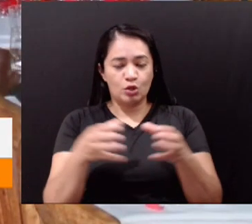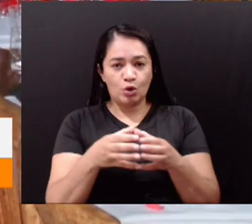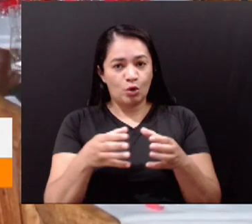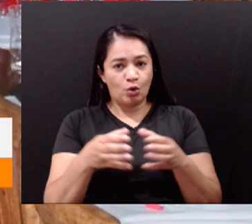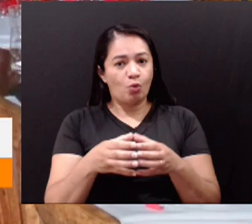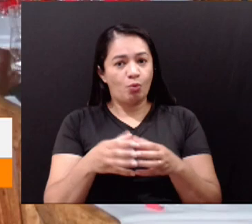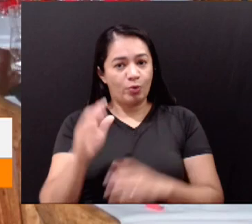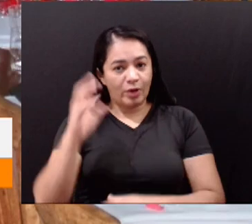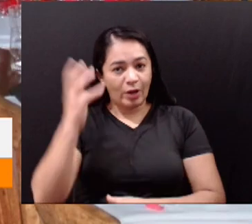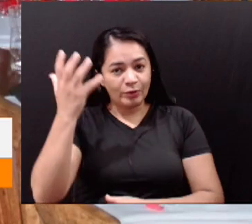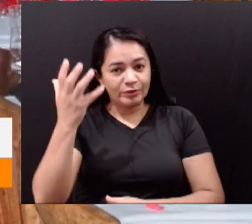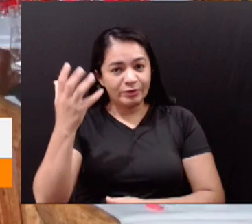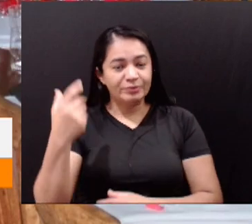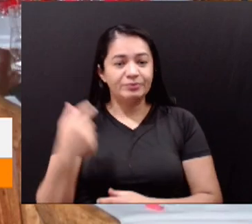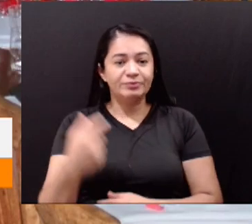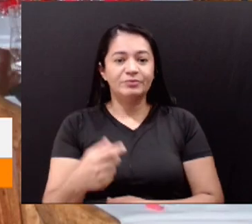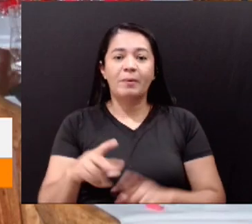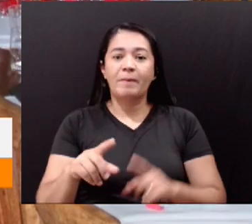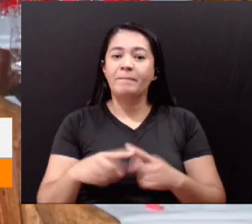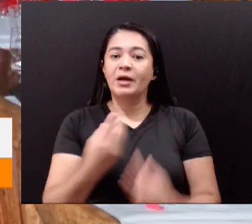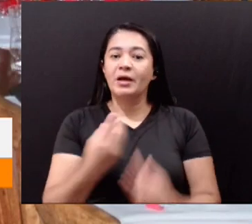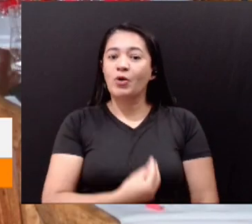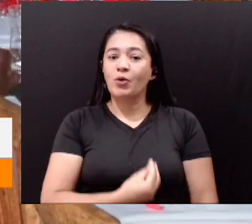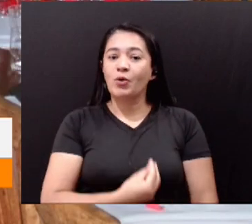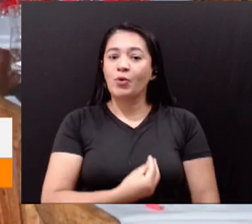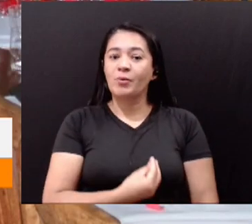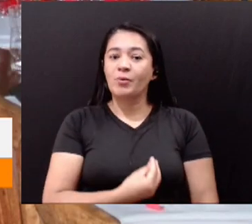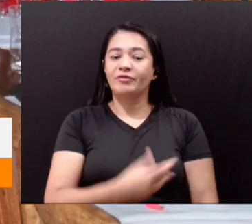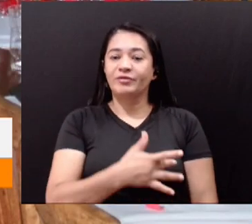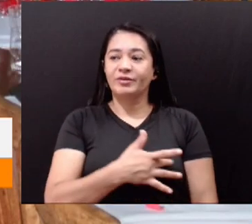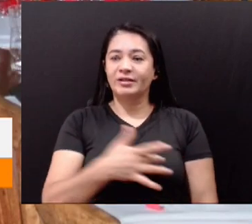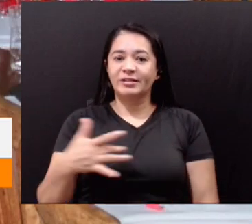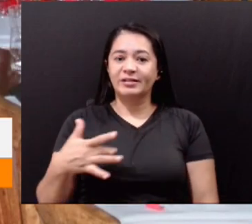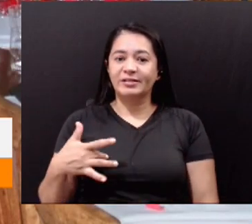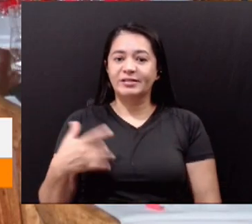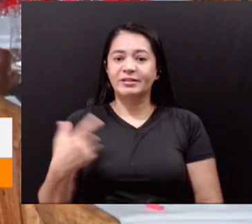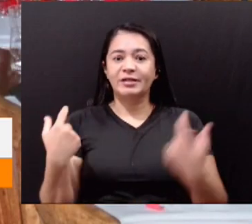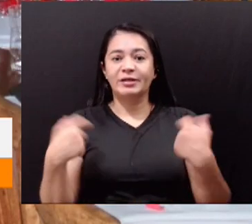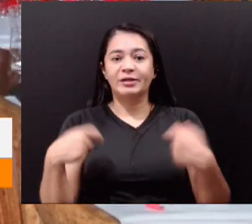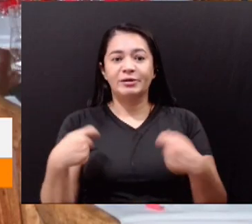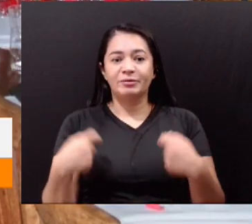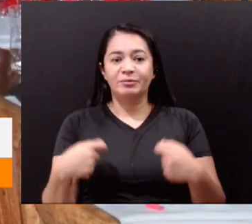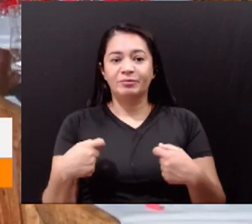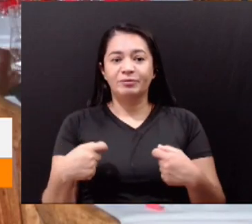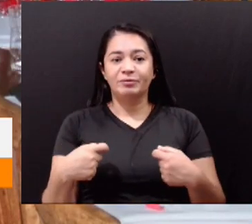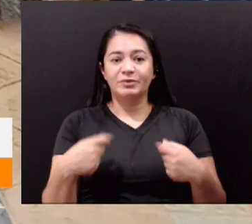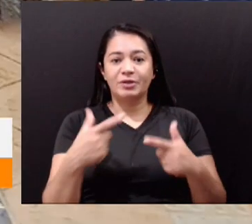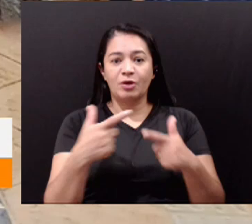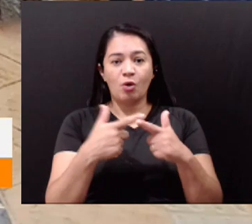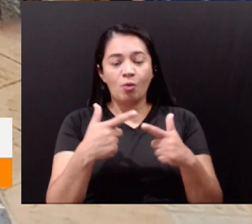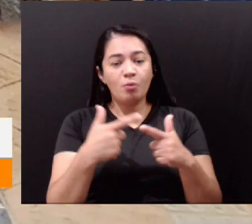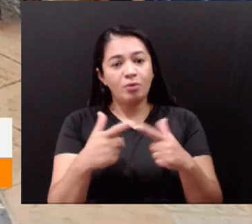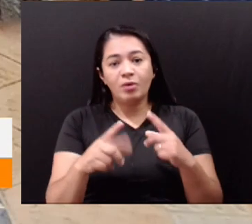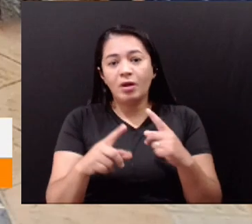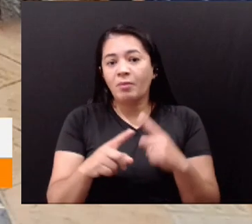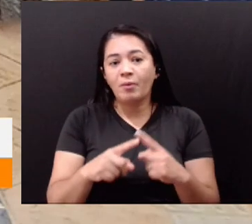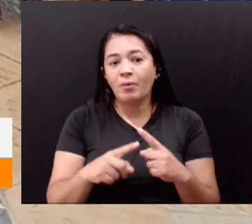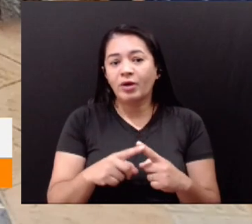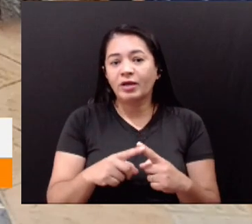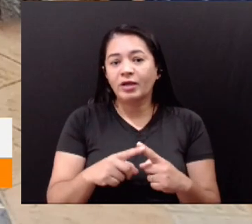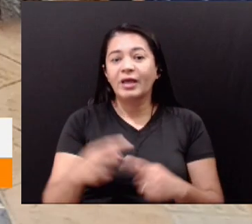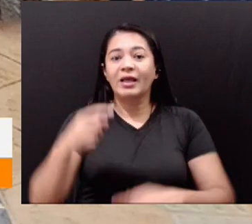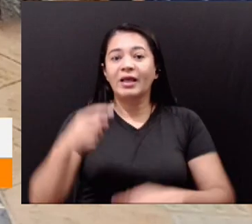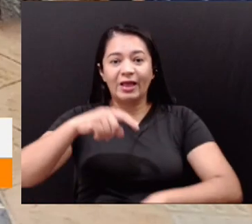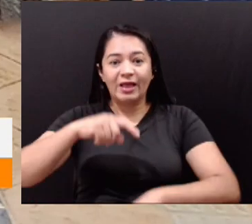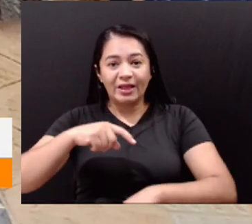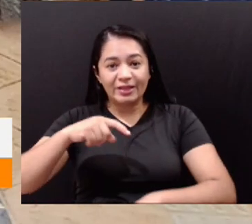E uma vida saudável, ela precisa desses problemas, porque é nos problemas que a gente continua